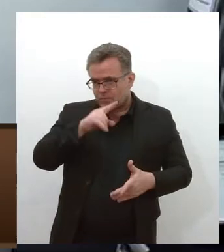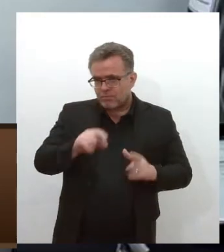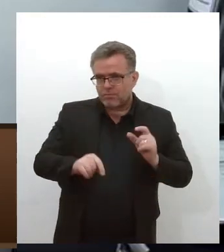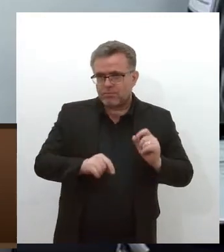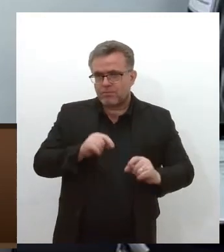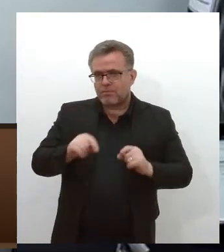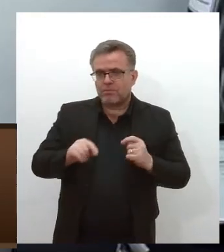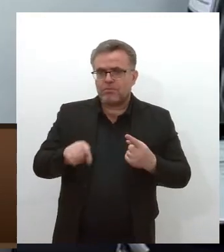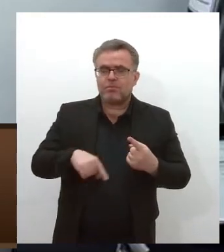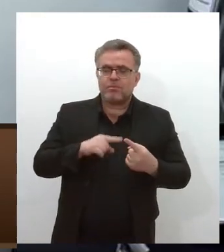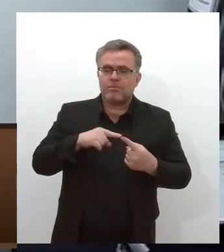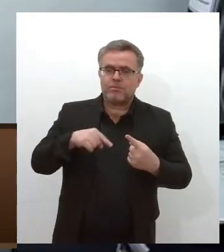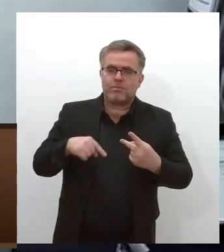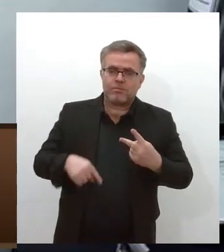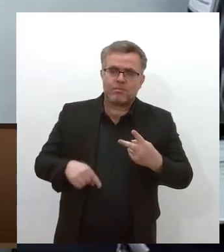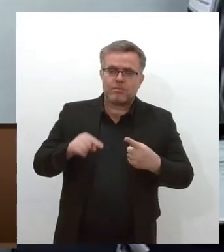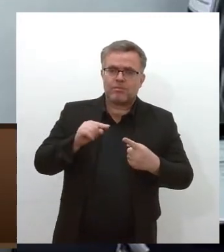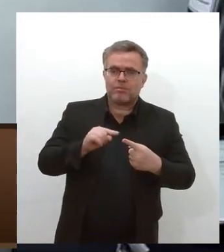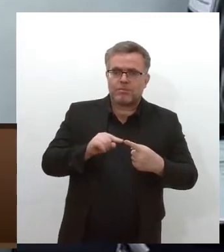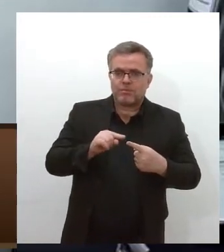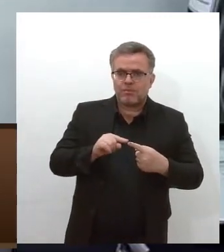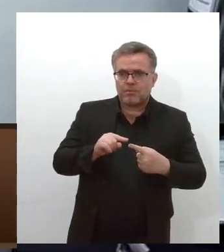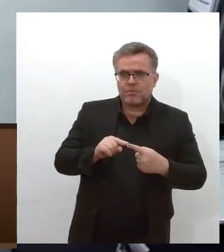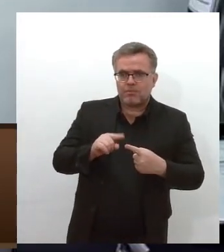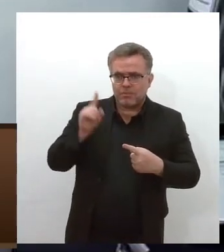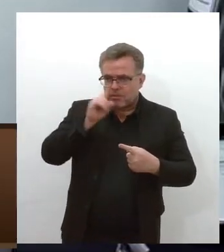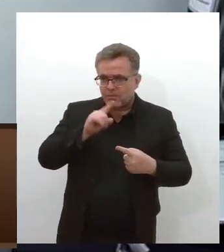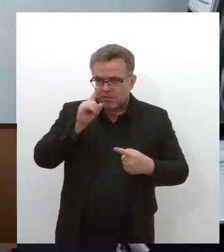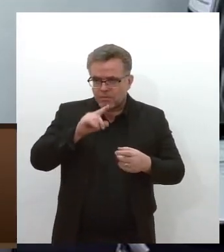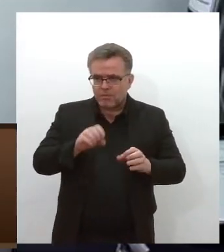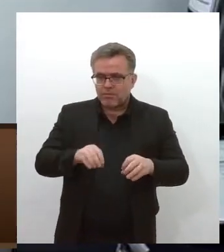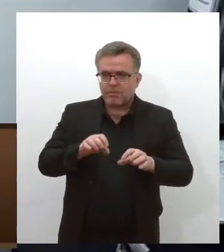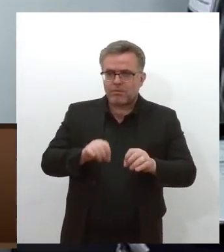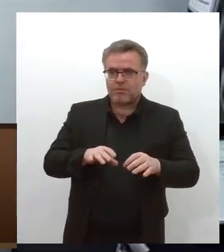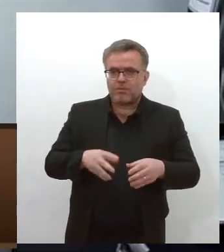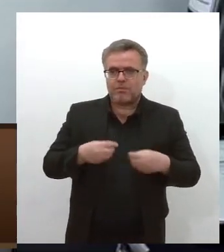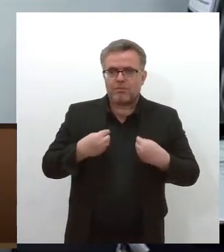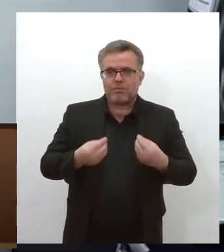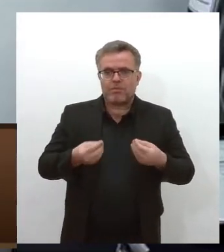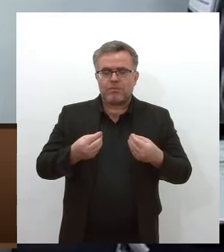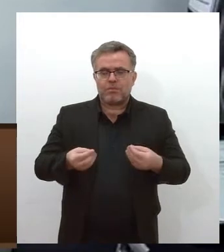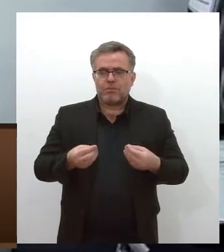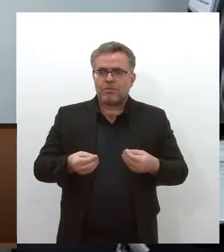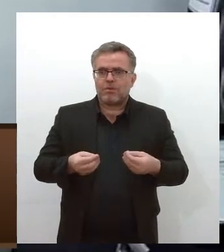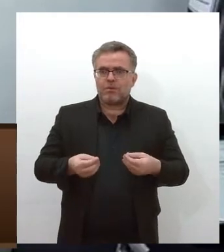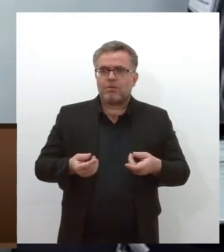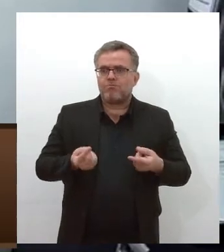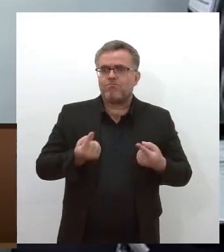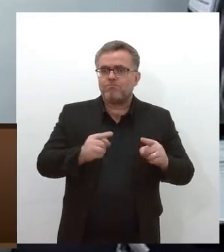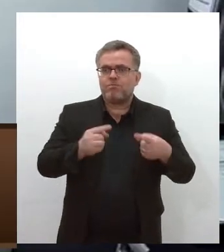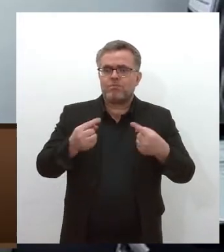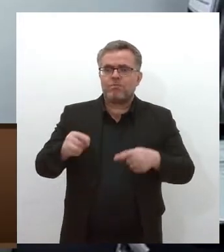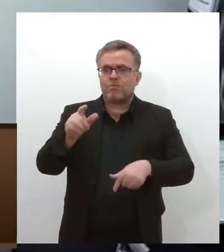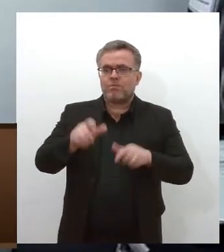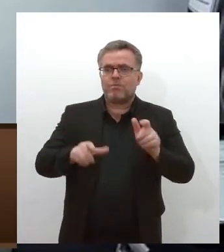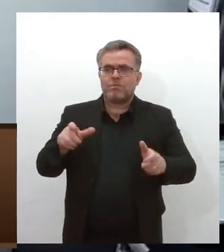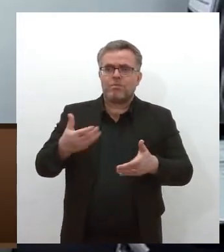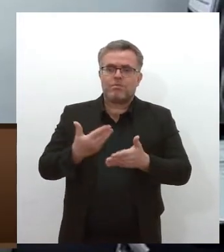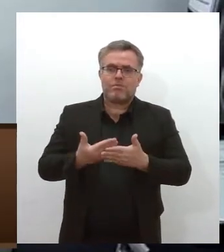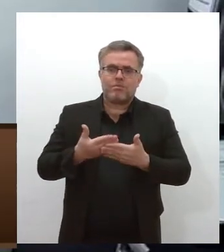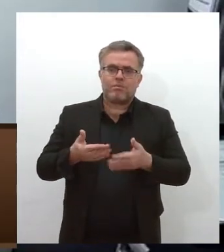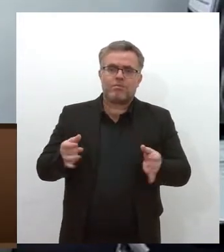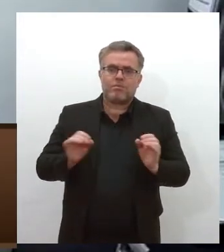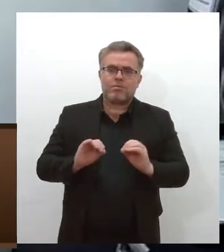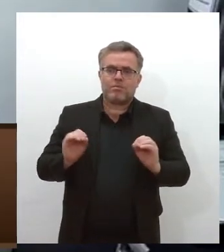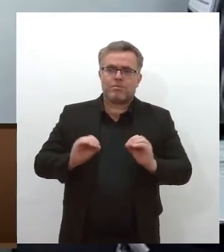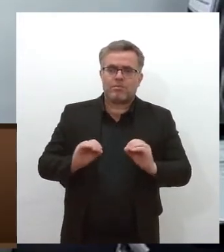A própria falha na nossa educação, que deixa as pessoas sem estudo, as pessoas com pouca